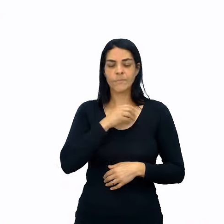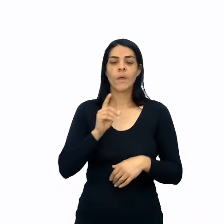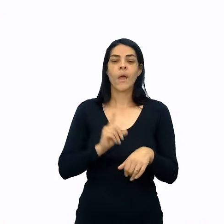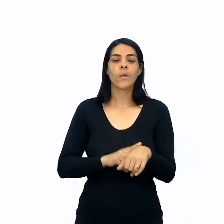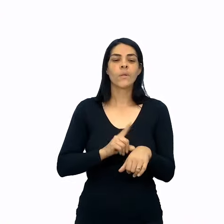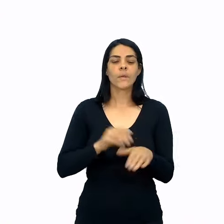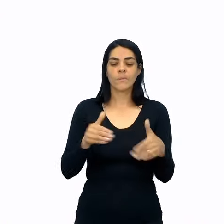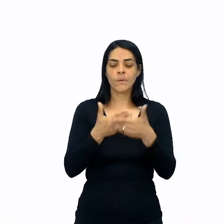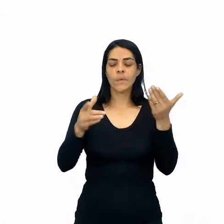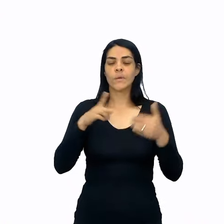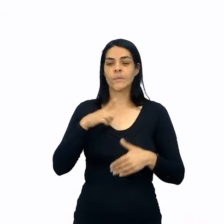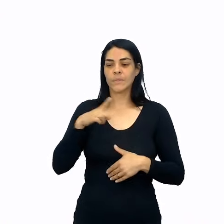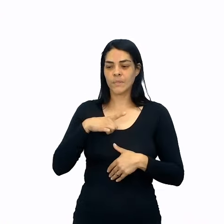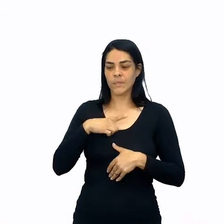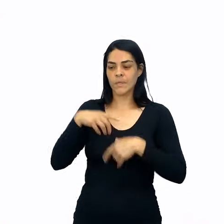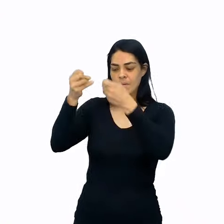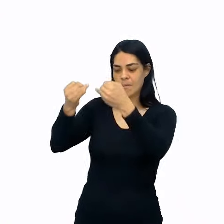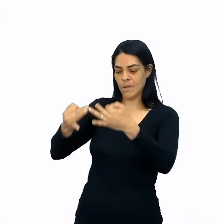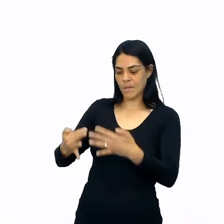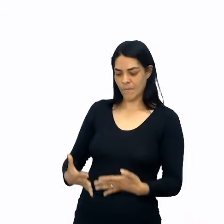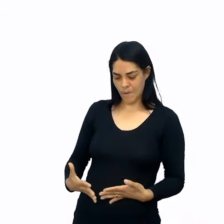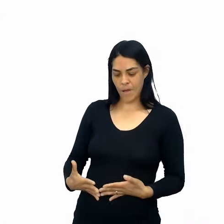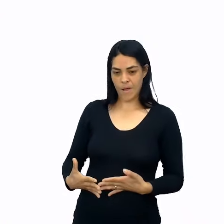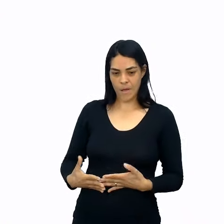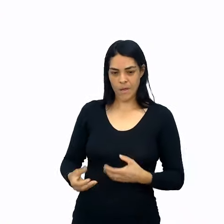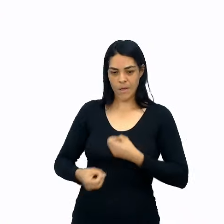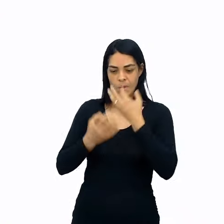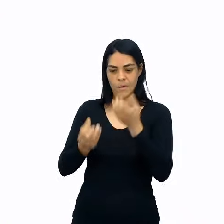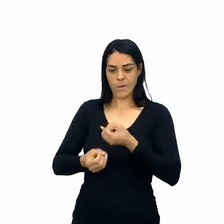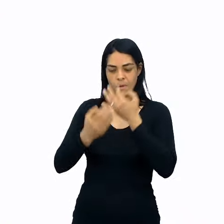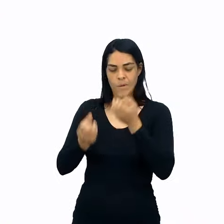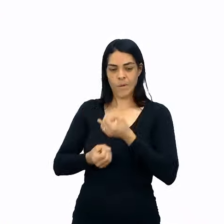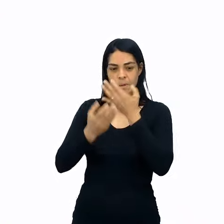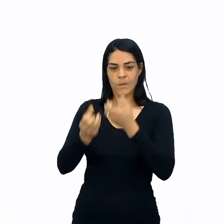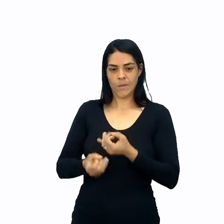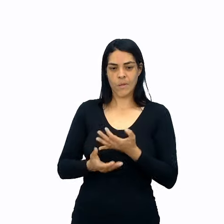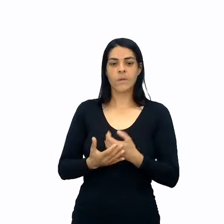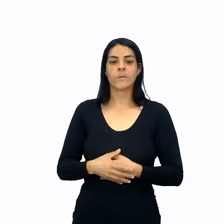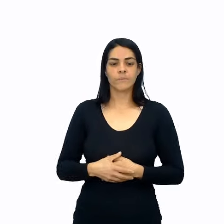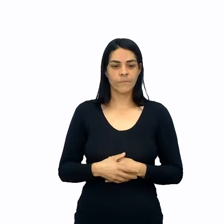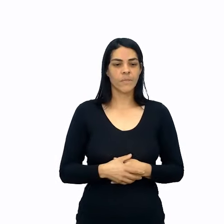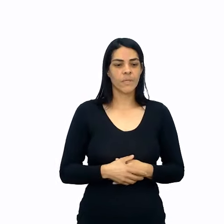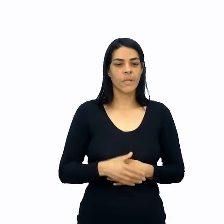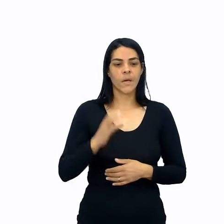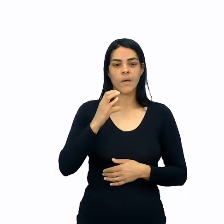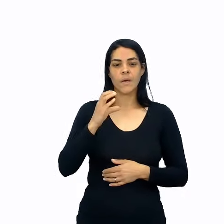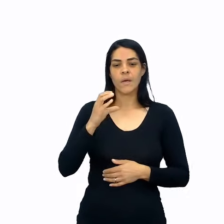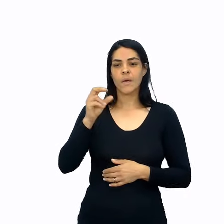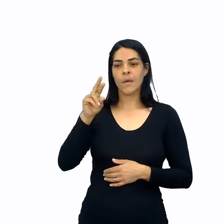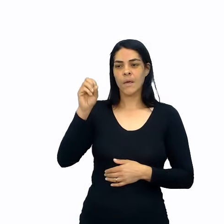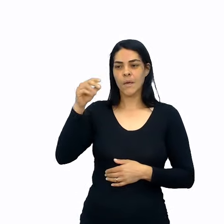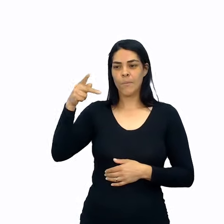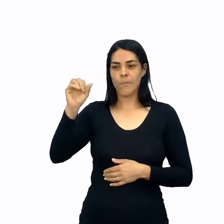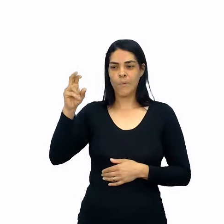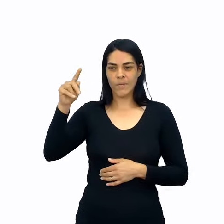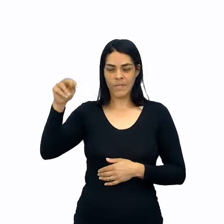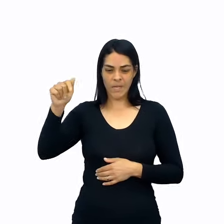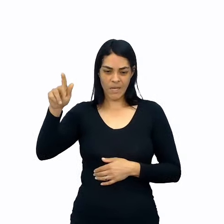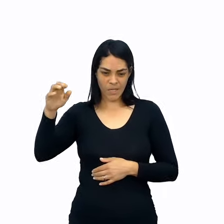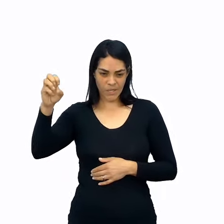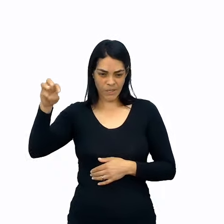Então, nós temos relato de experiência, notícia, reportagem, crônica esportiva e social e